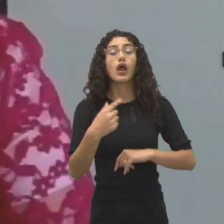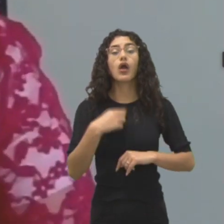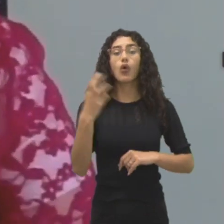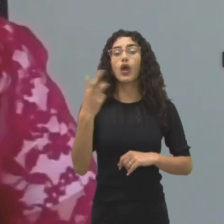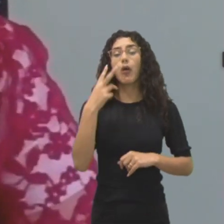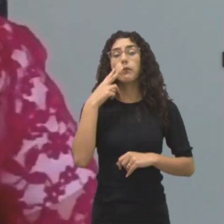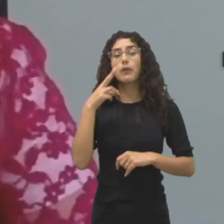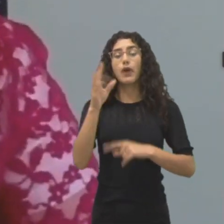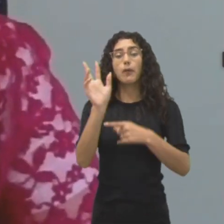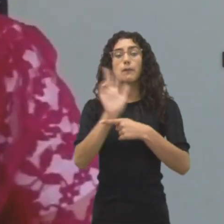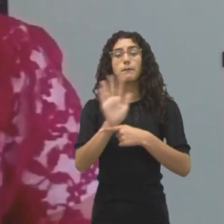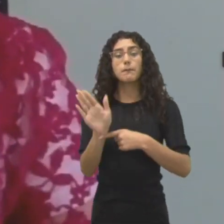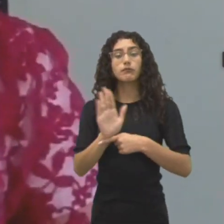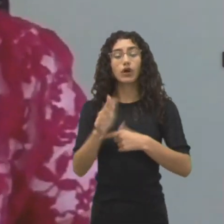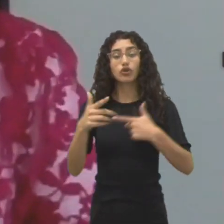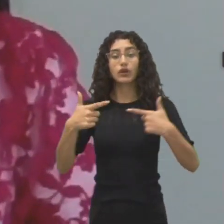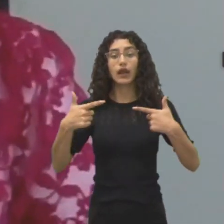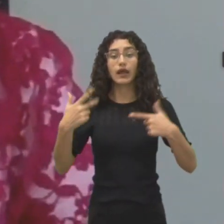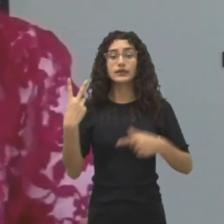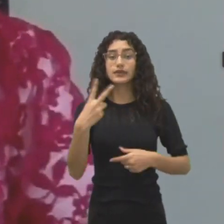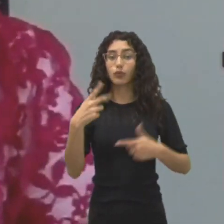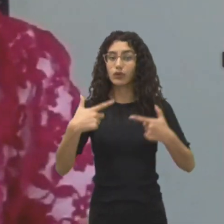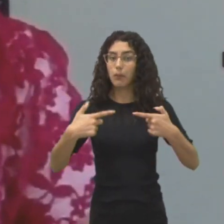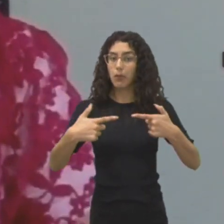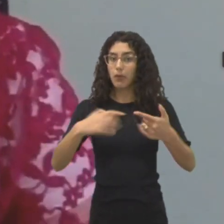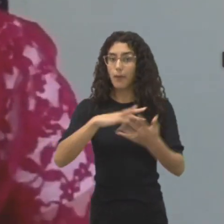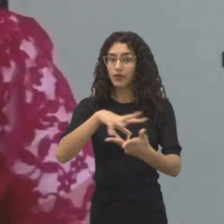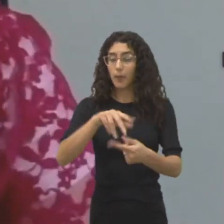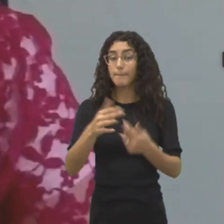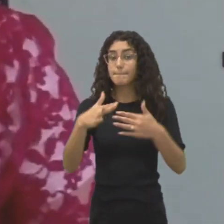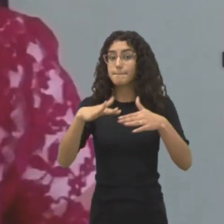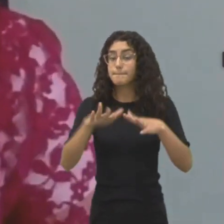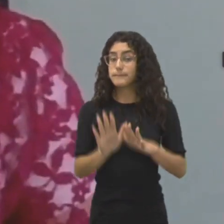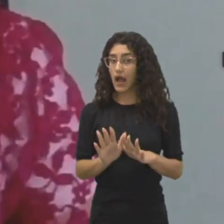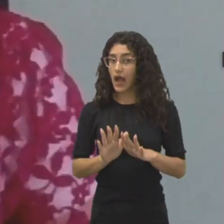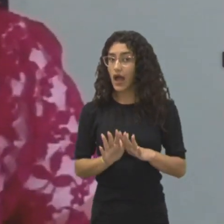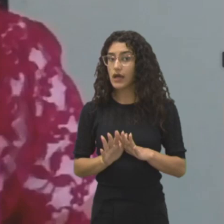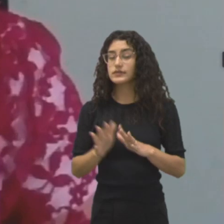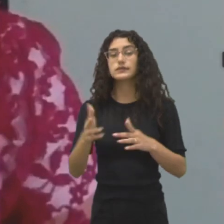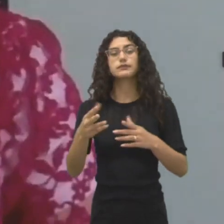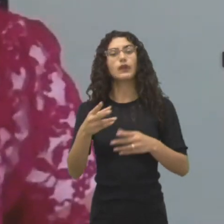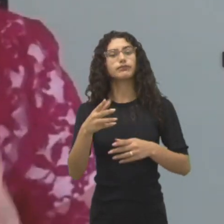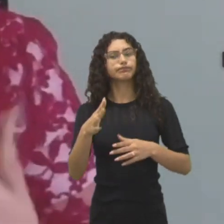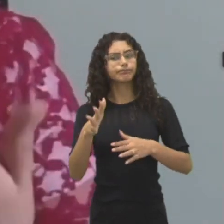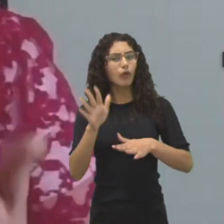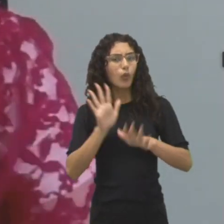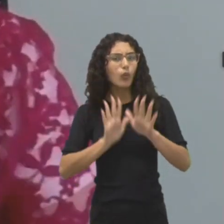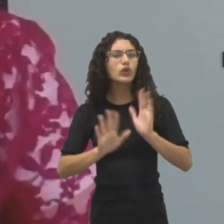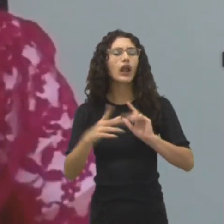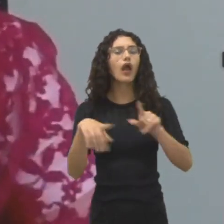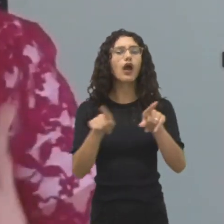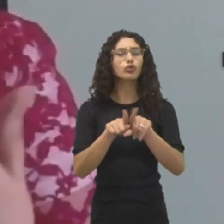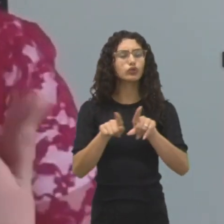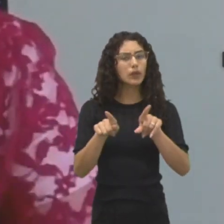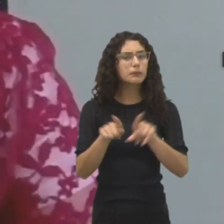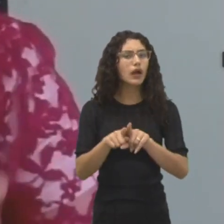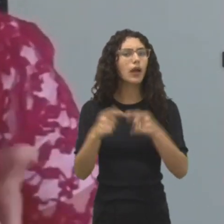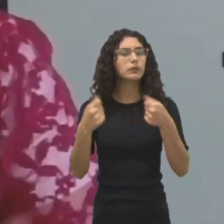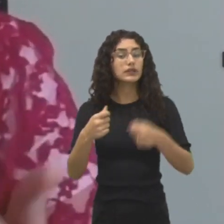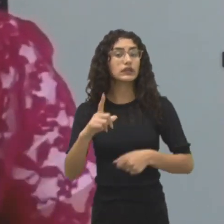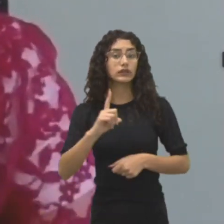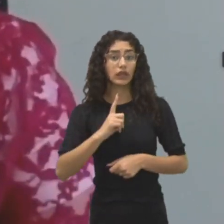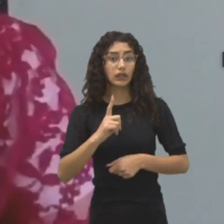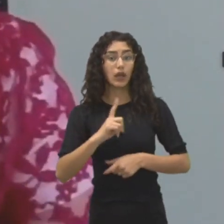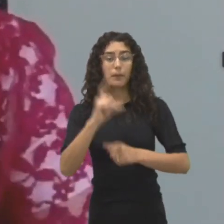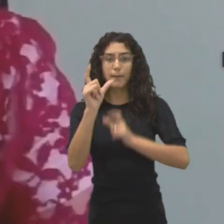retrate a Segunda Guerra Mundial, mas a preocupação também com a intencionalidade e o olhar das pessoas